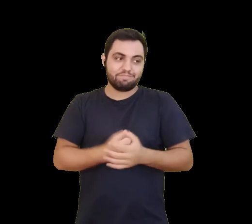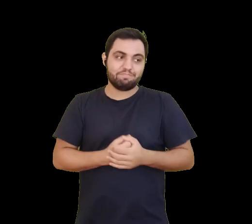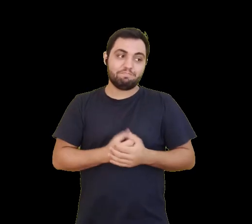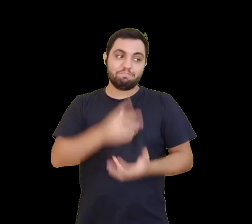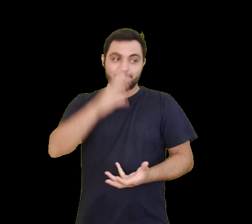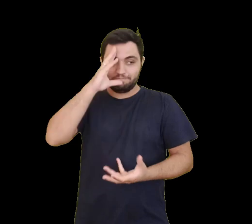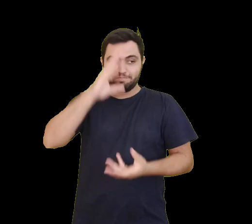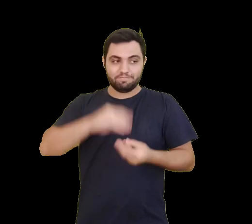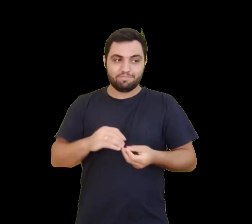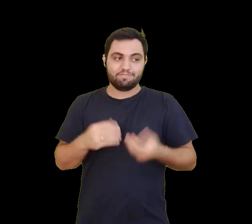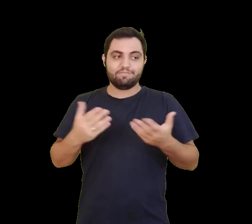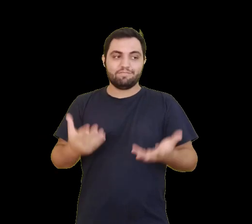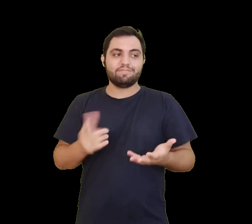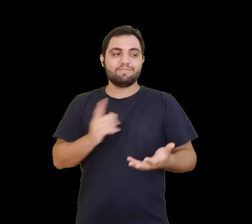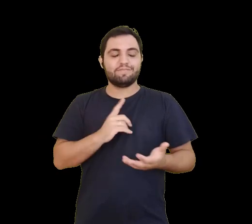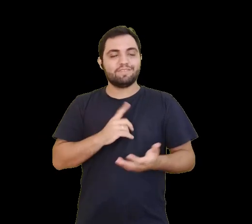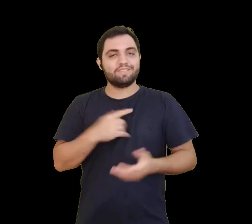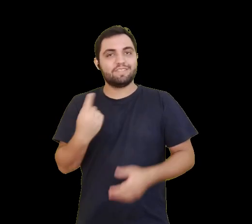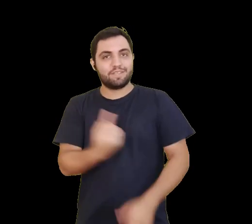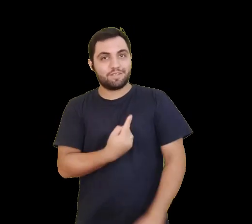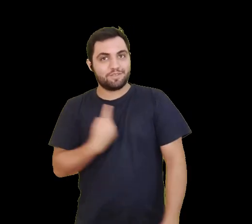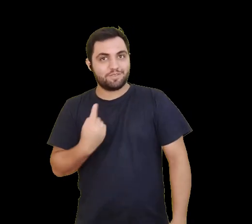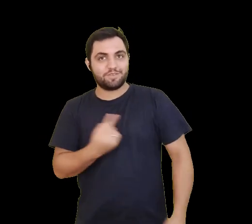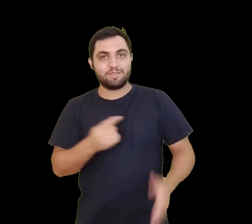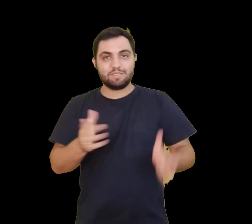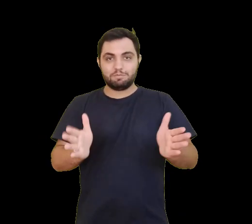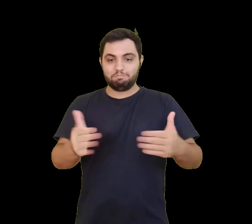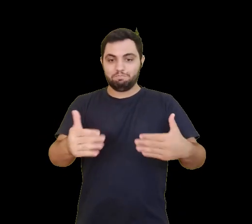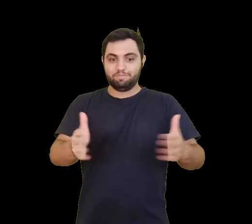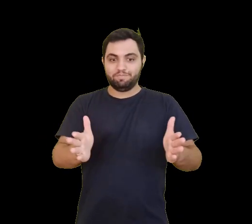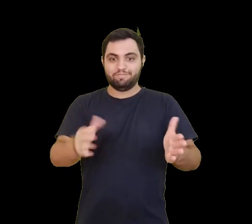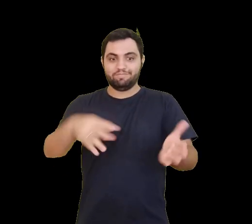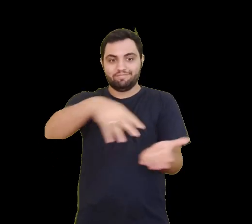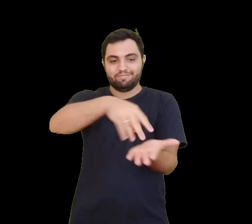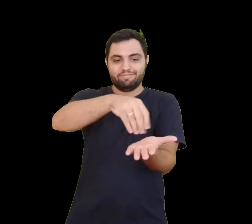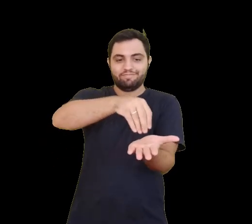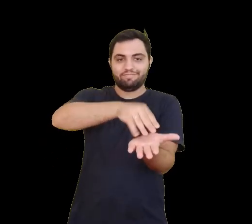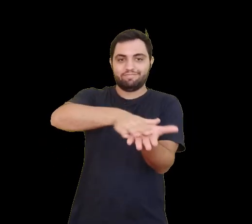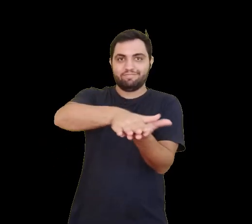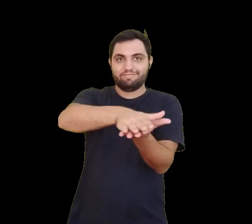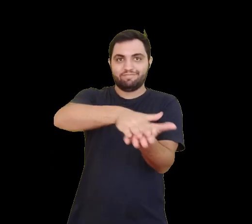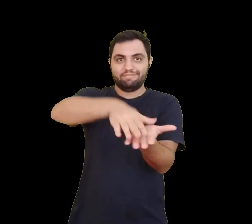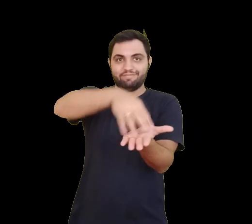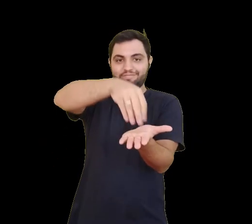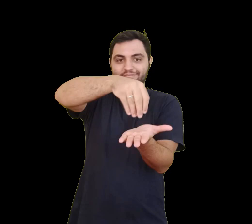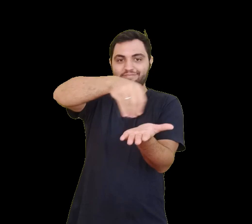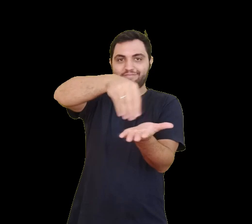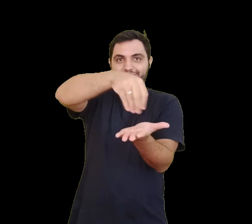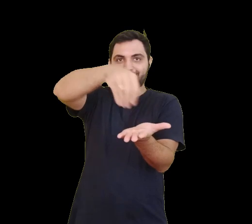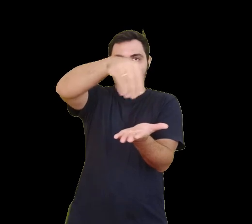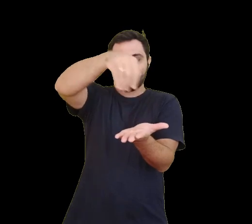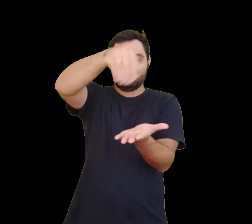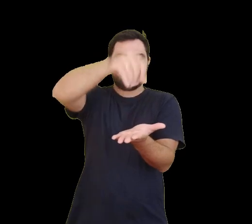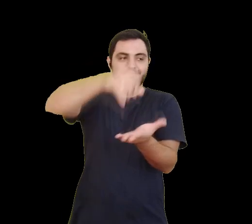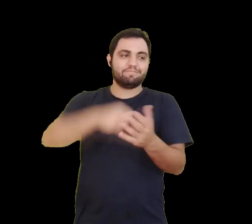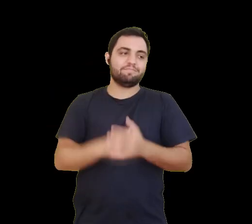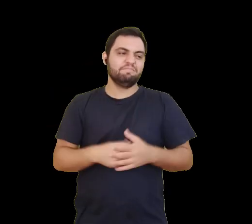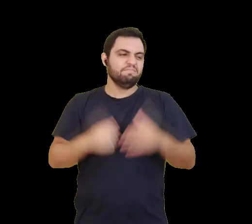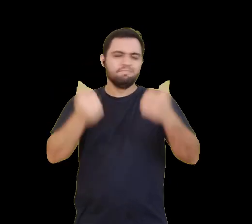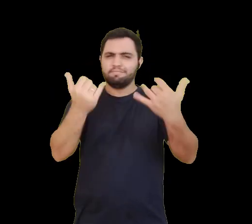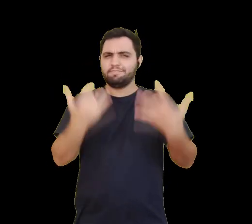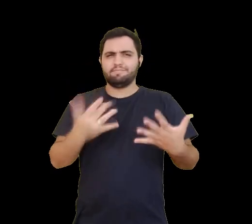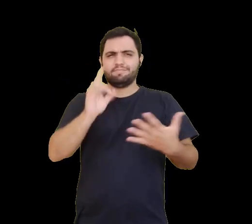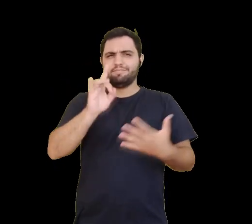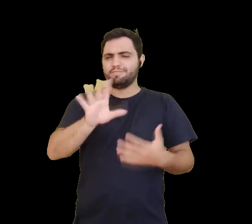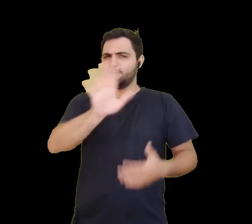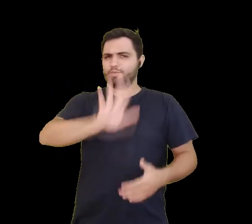Bom, estamos aqui com a nossa queridíssima Ender 3. Vamos aqui fazer uma